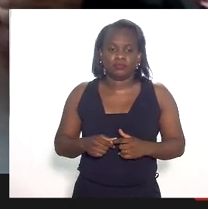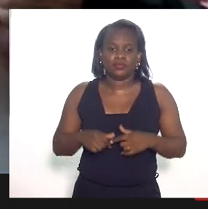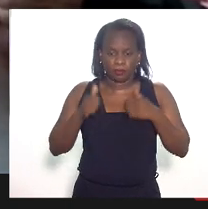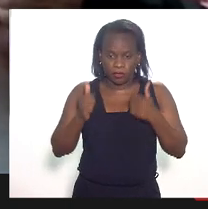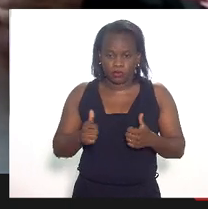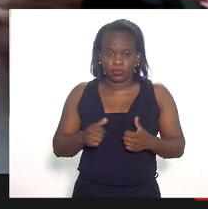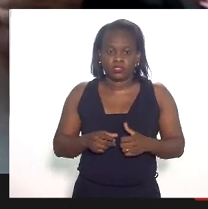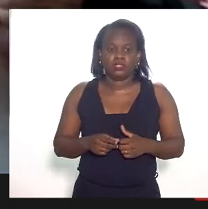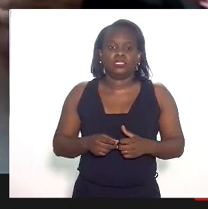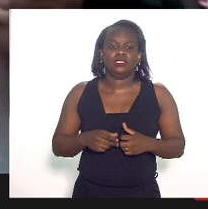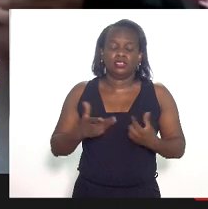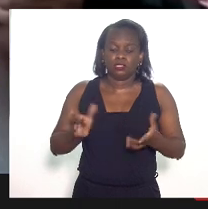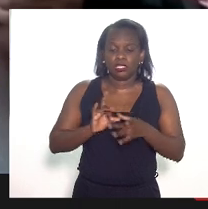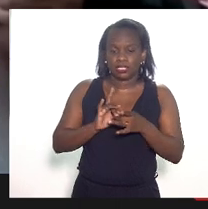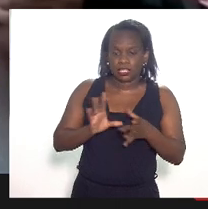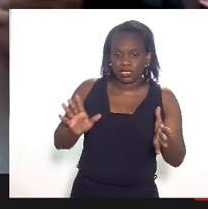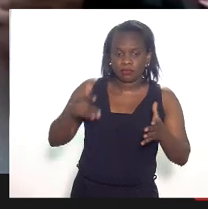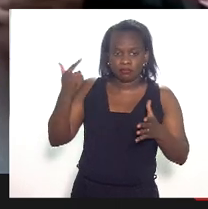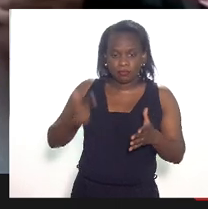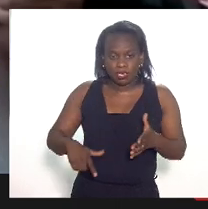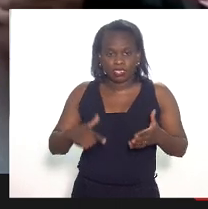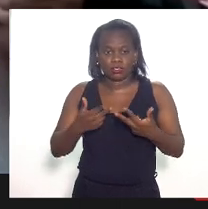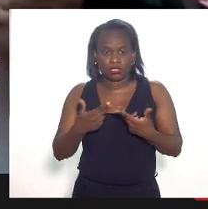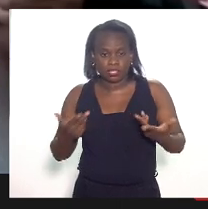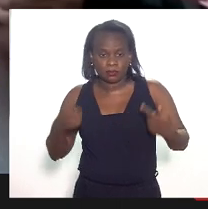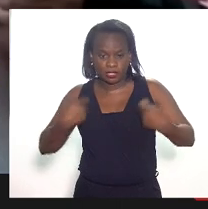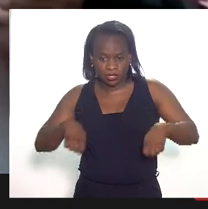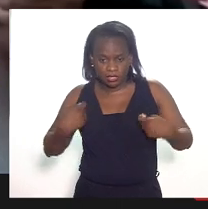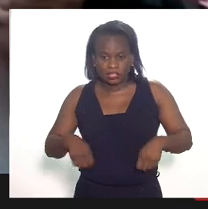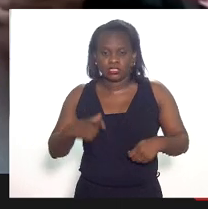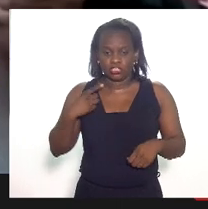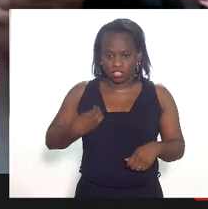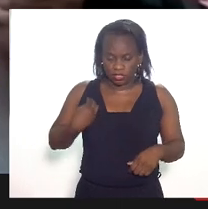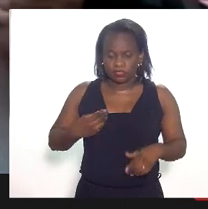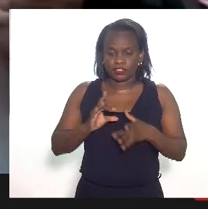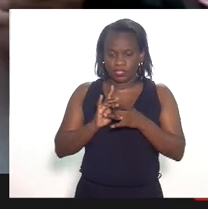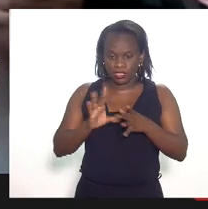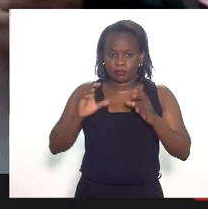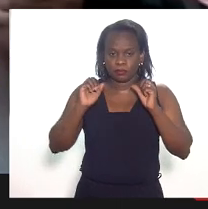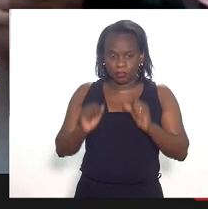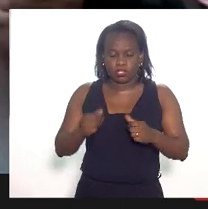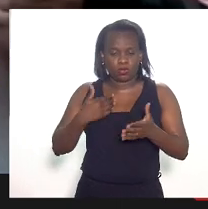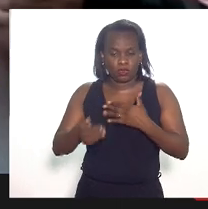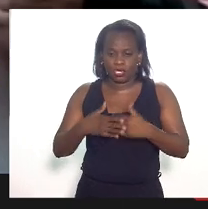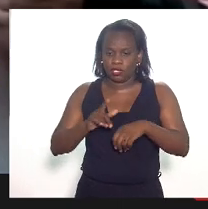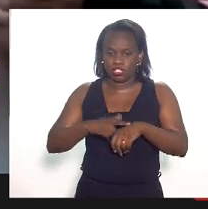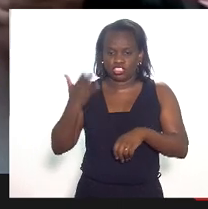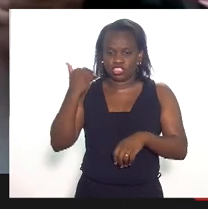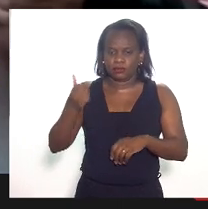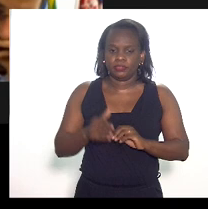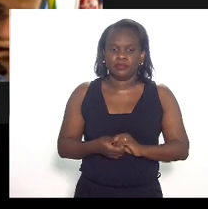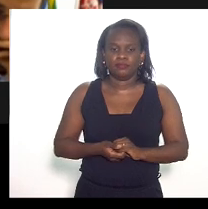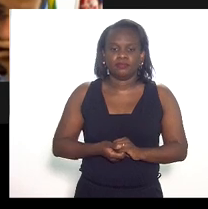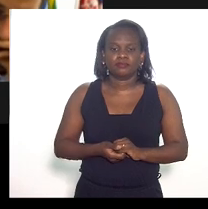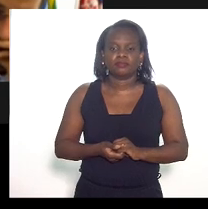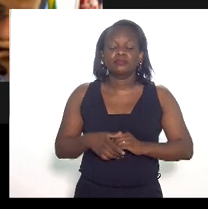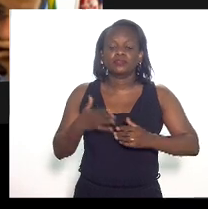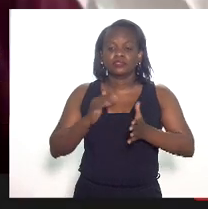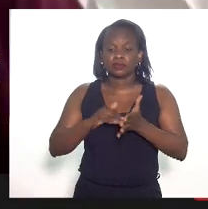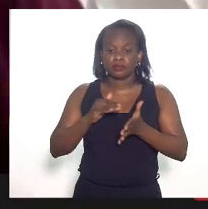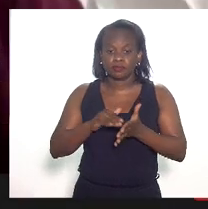bom? Fica à disposição, se manda algum dado que fosse necessário, estaremos aqui à disposição a qualquer momento.